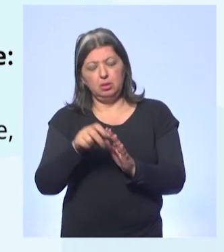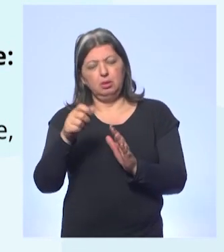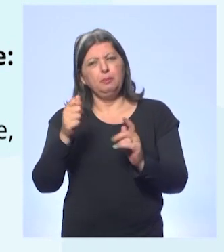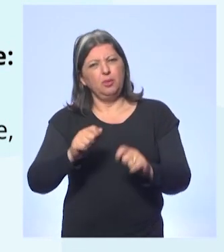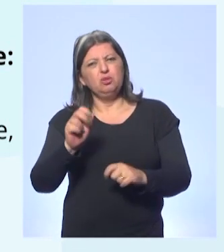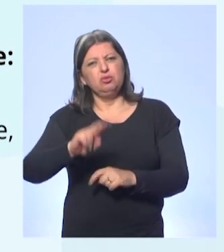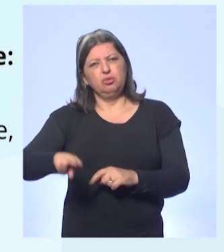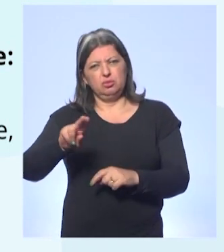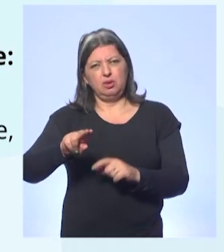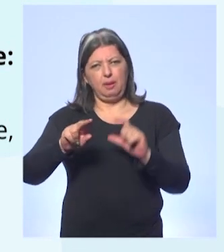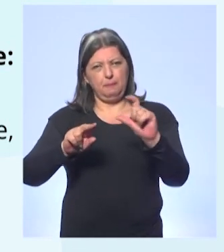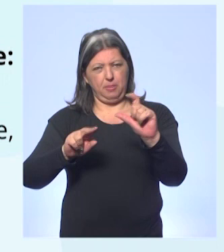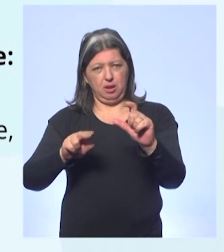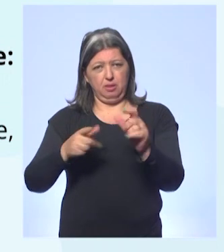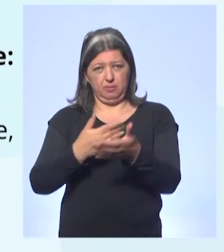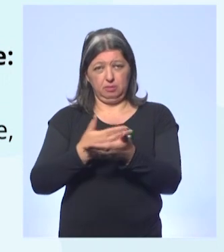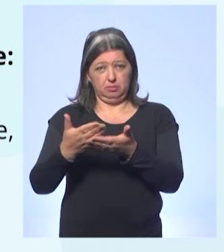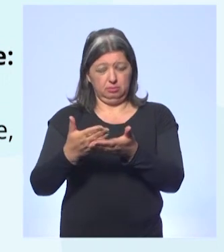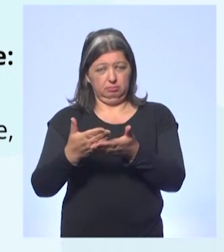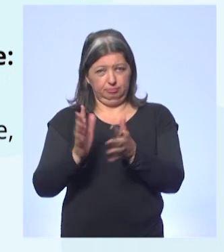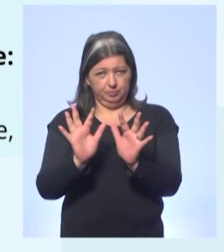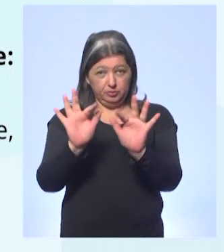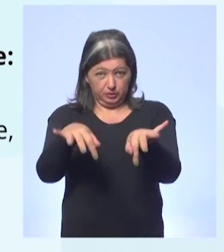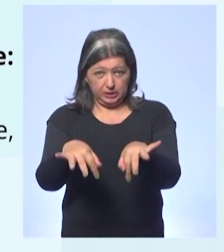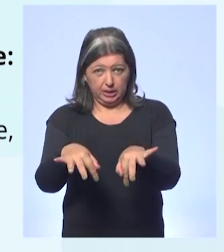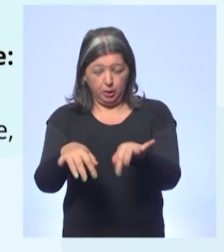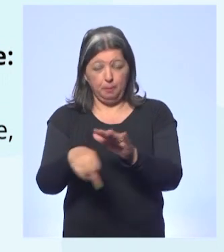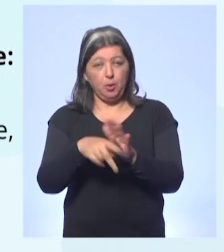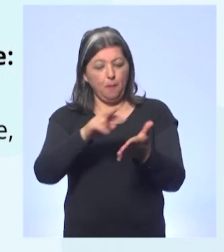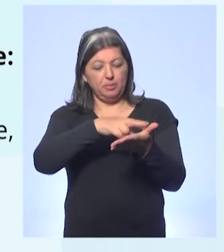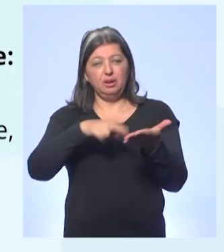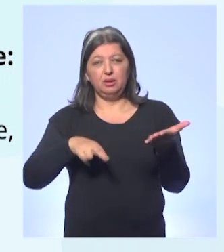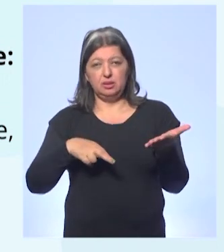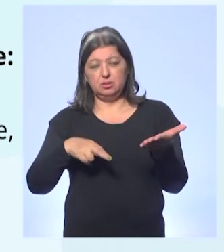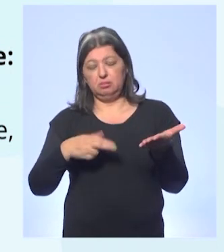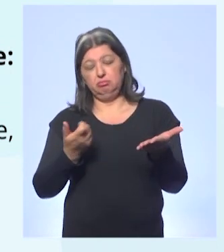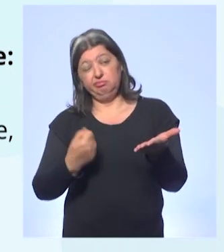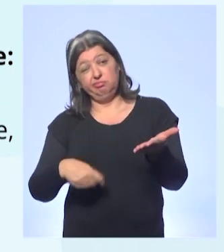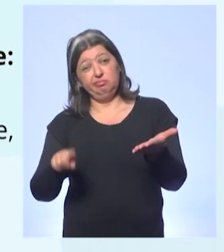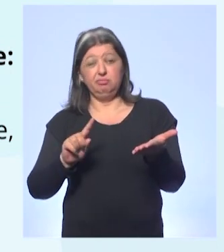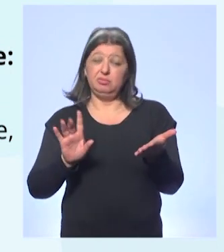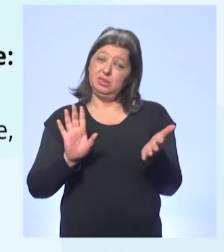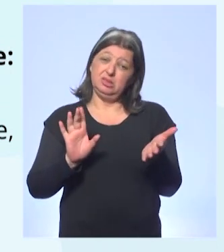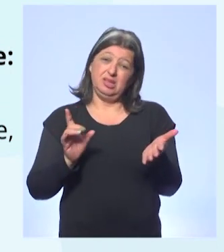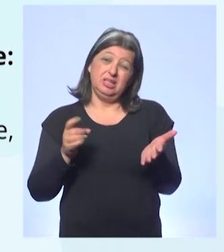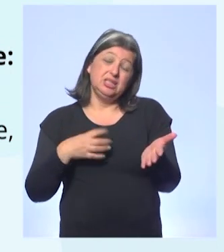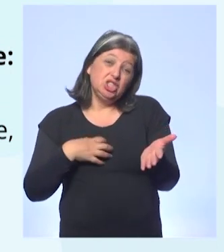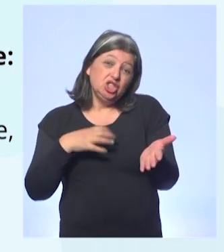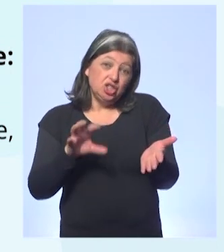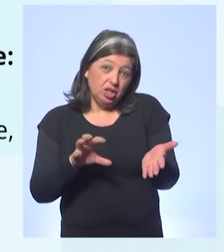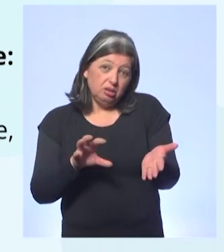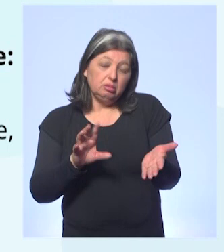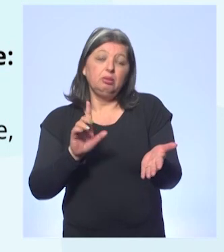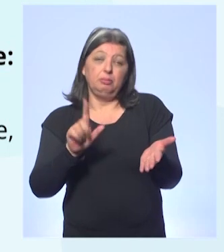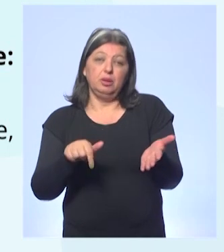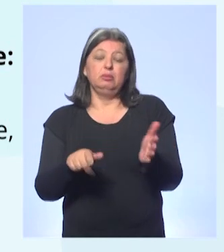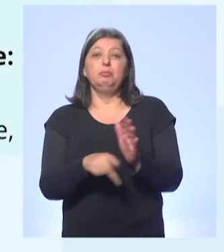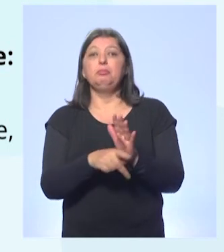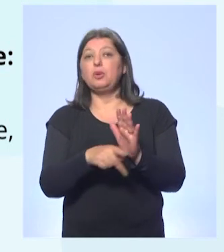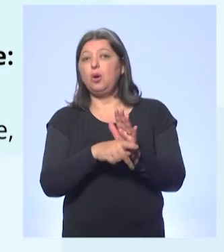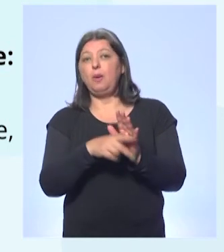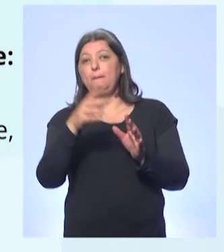esta palavra para iniciar a conclusão da minha redação? Não necessariamente desse jeito, mas é aqui um